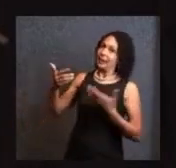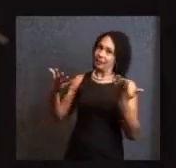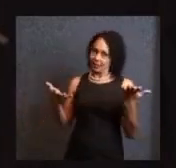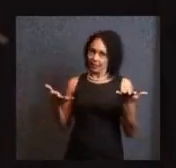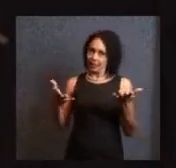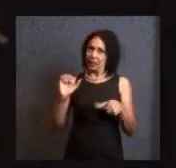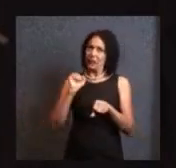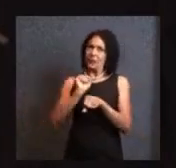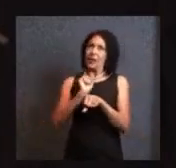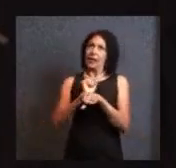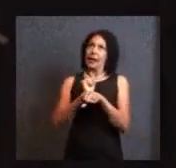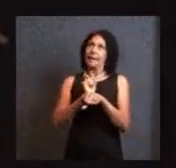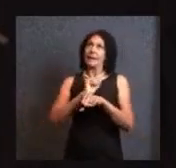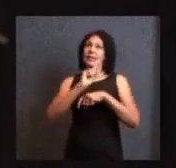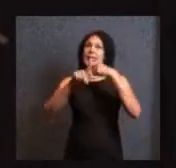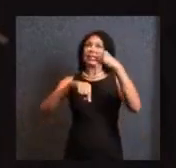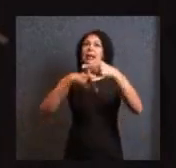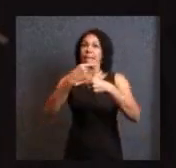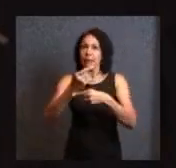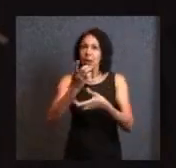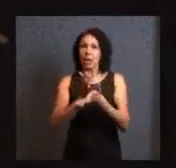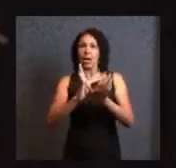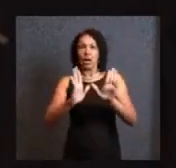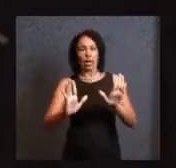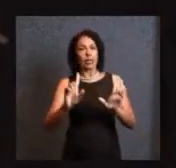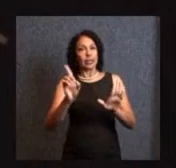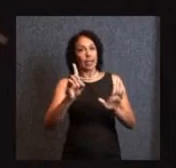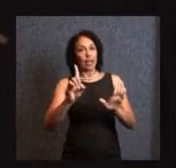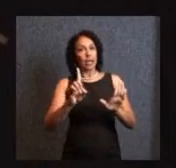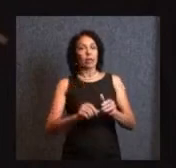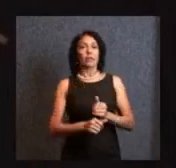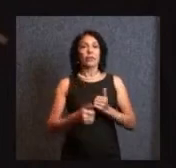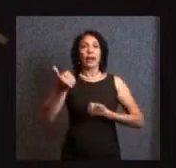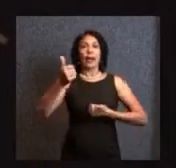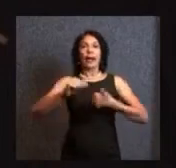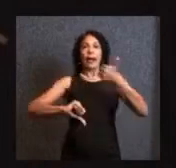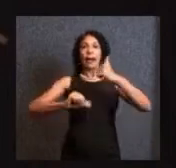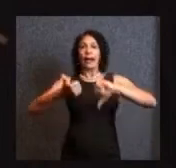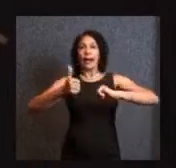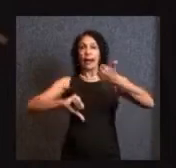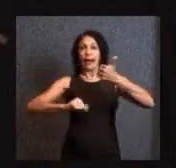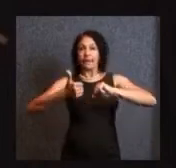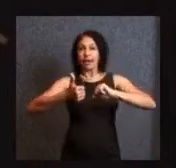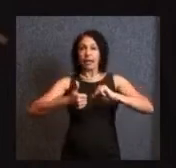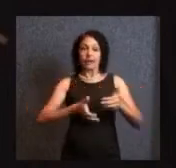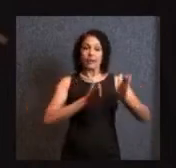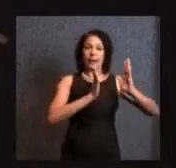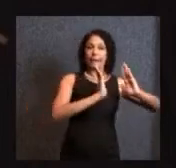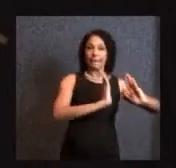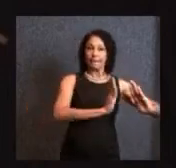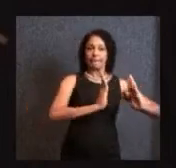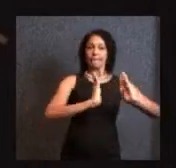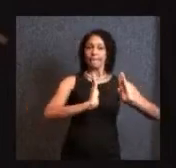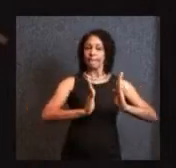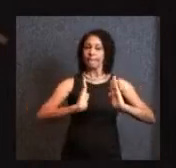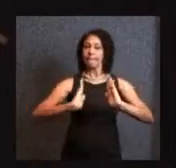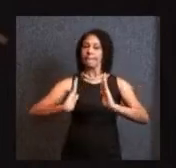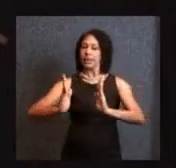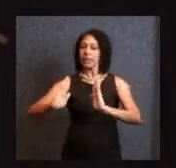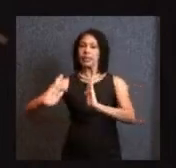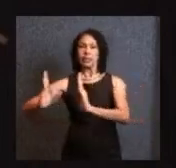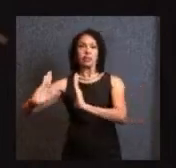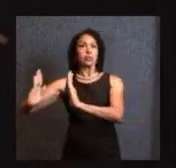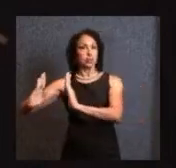Então, quando se trata de avaliação sistemática, né, significa que existe ali um processo avaliativo